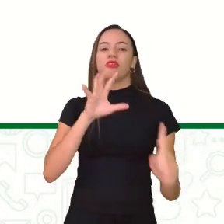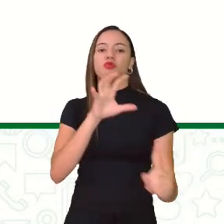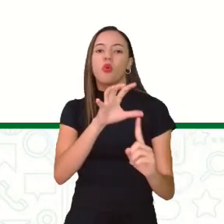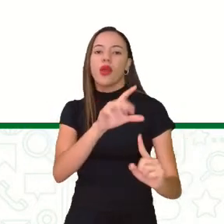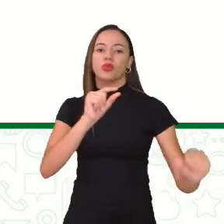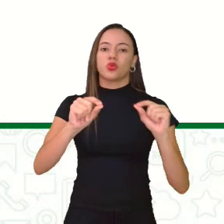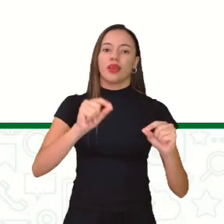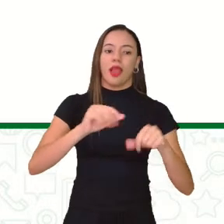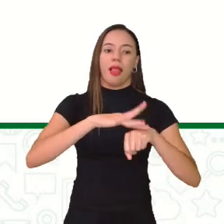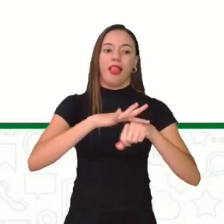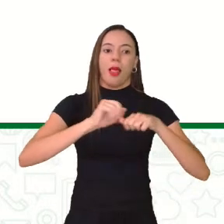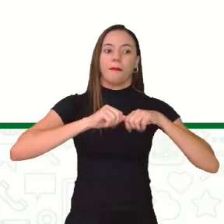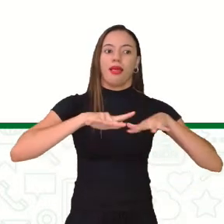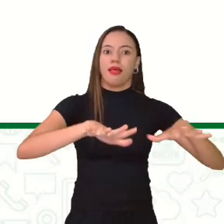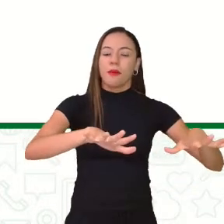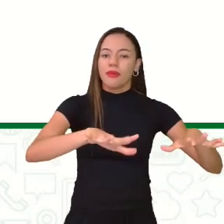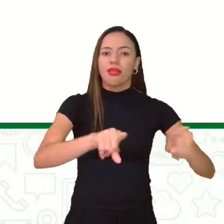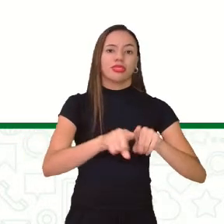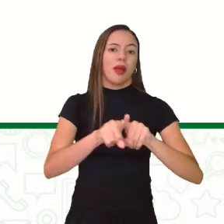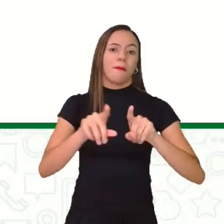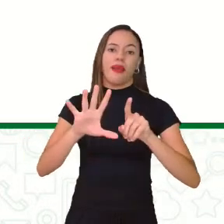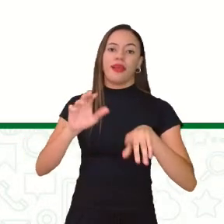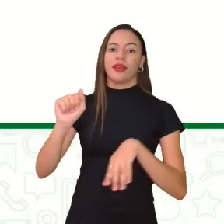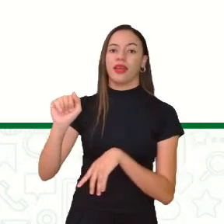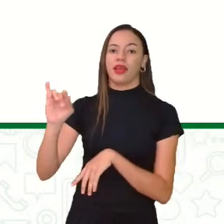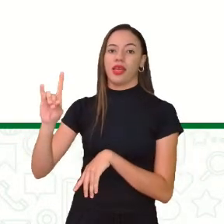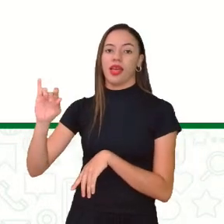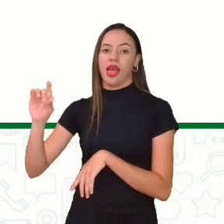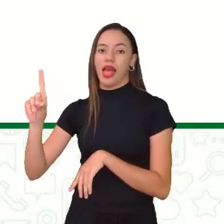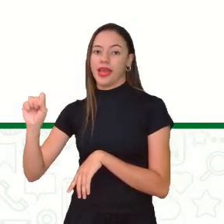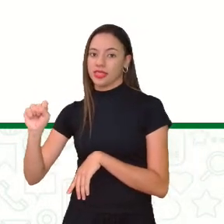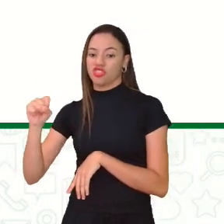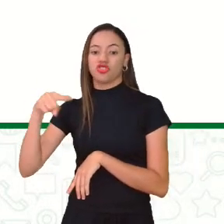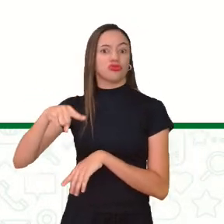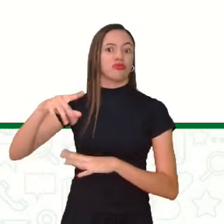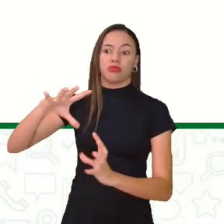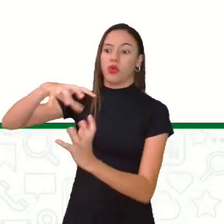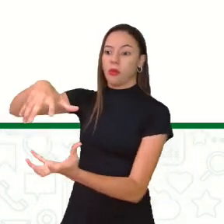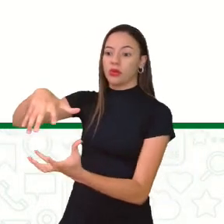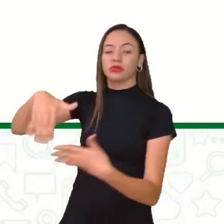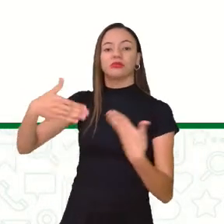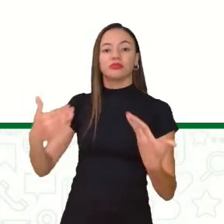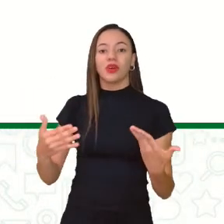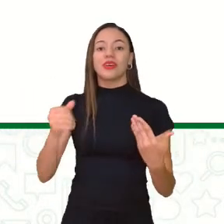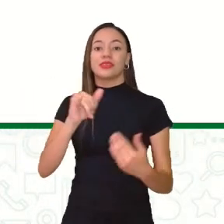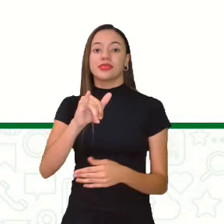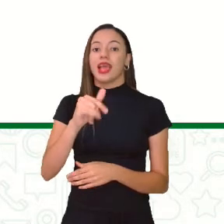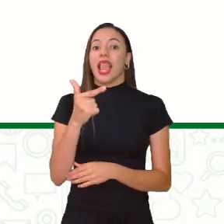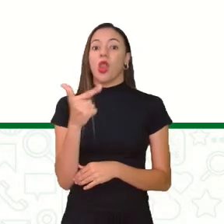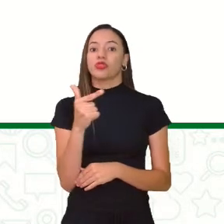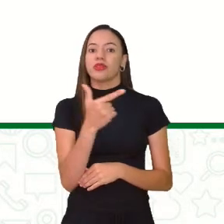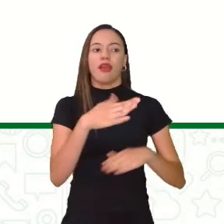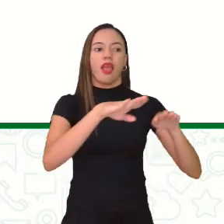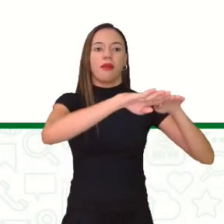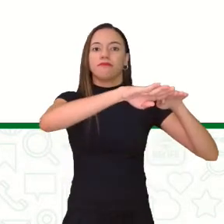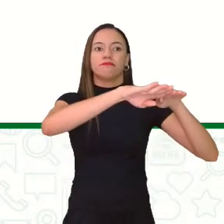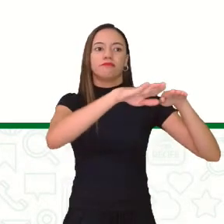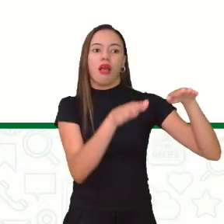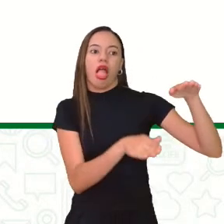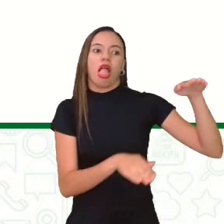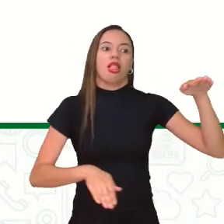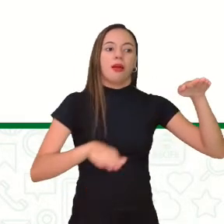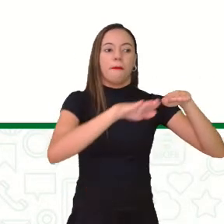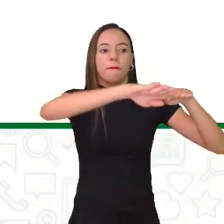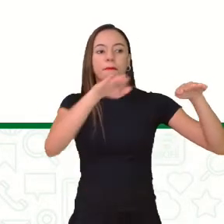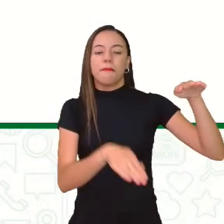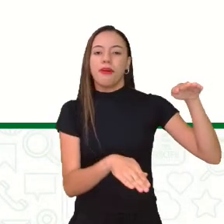redor do mundo. Sem uma ação ousada contra as desigualdades, o mundo corre o risco de não atingir as metas para acabar